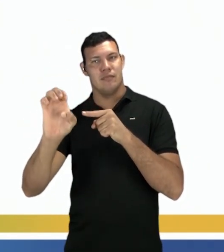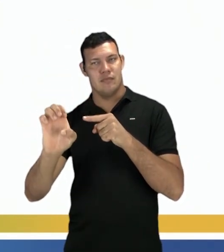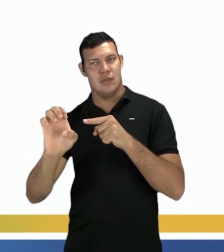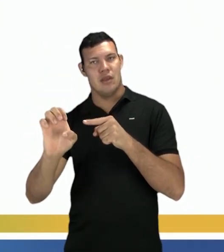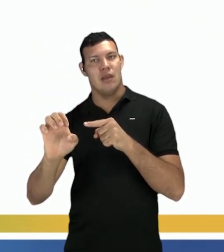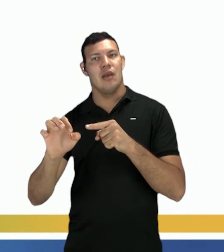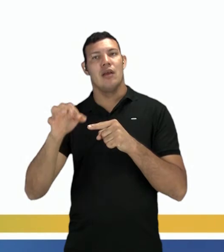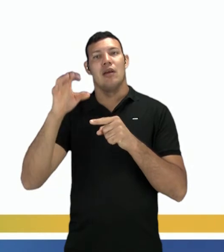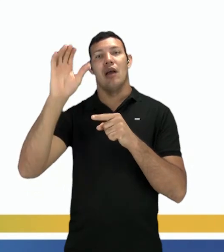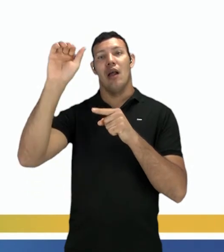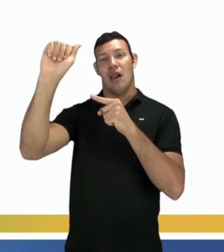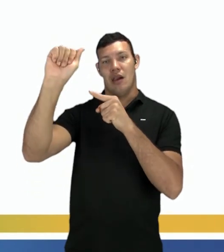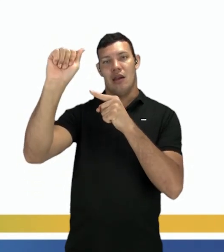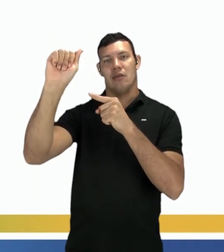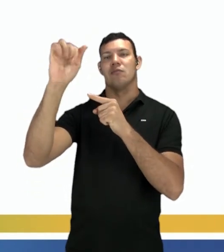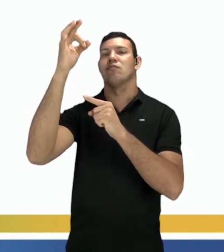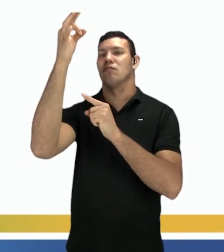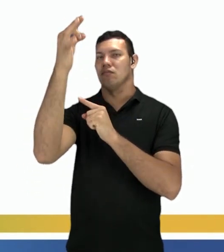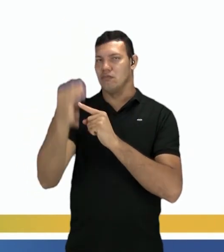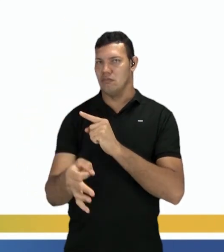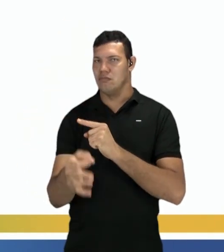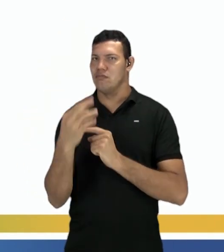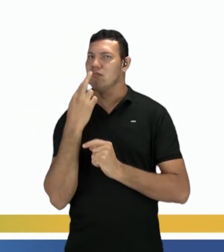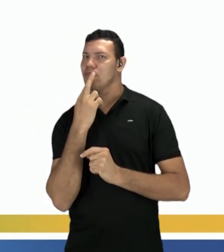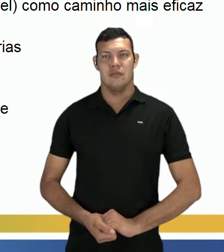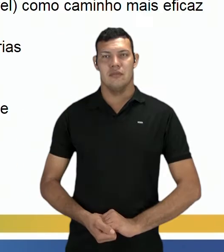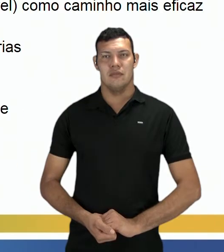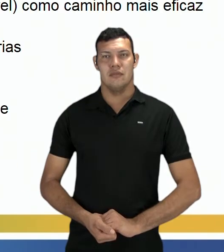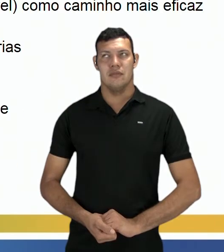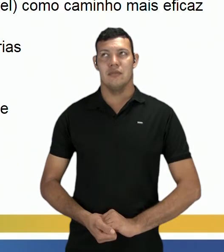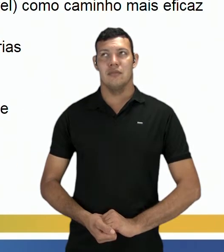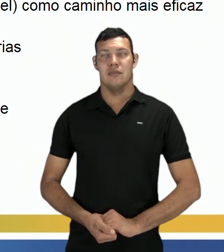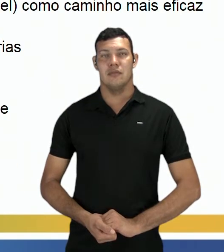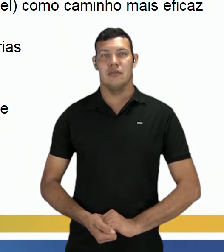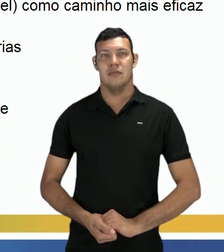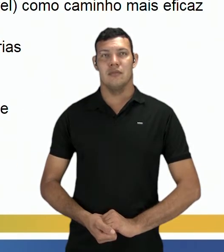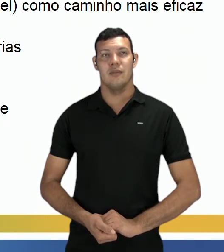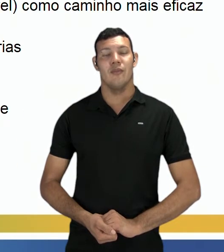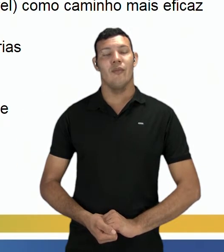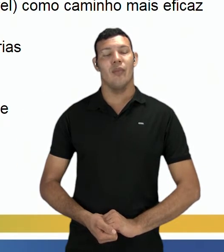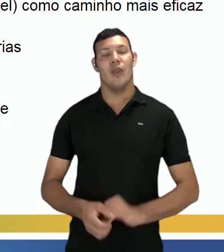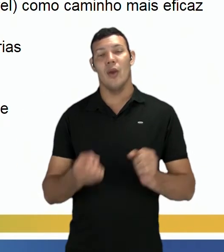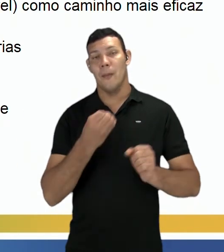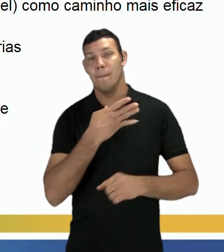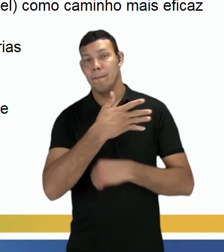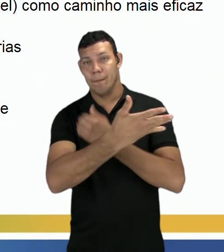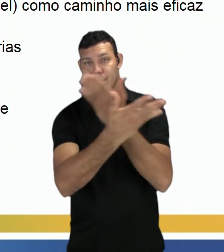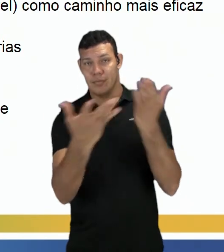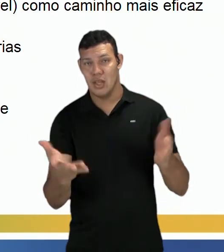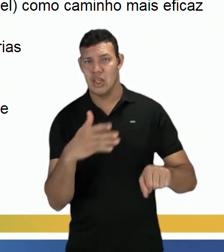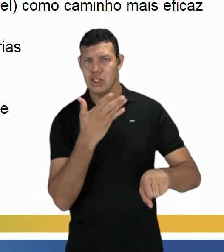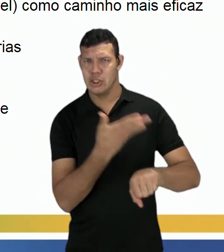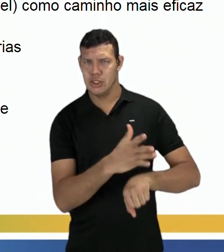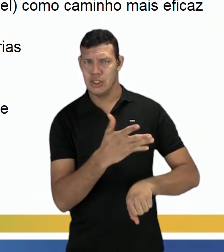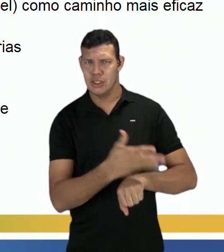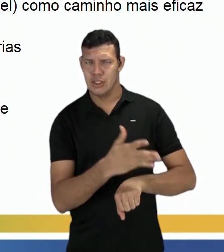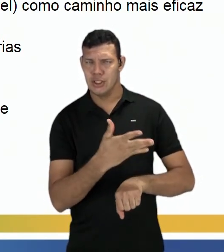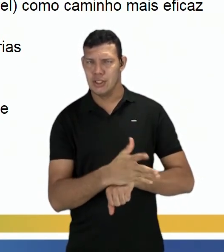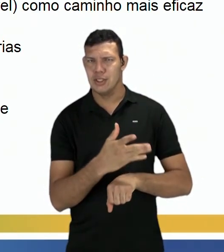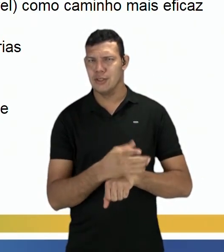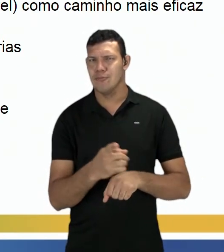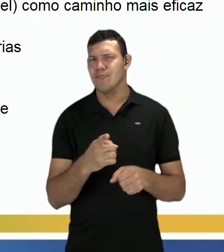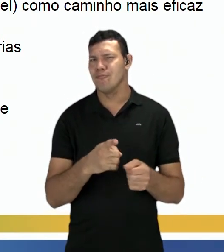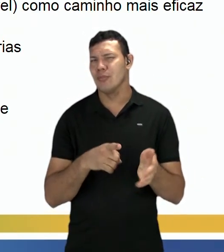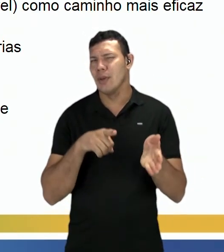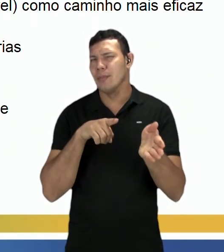refutável, testada, e ela pode estar errada também. Então, gente, treinando nossas questões de hoje, nós fazemos aqui uma